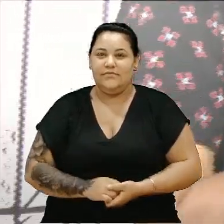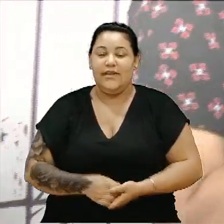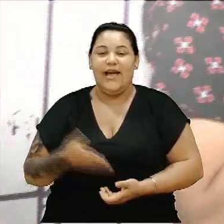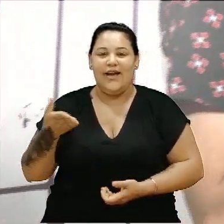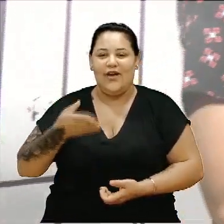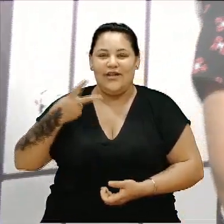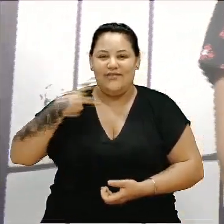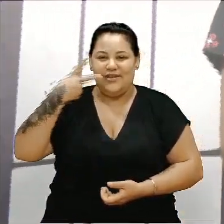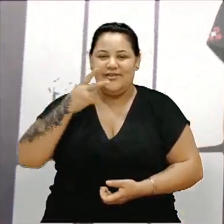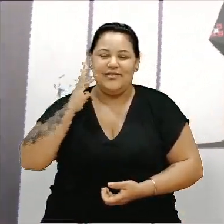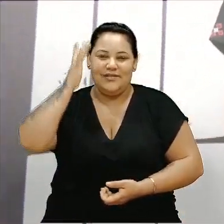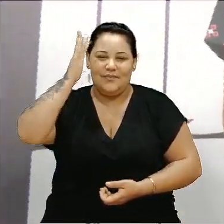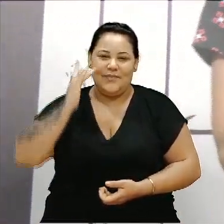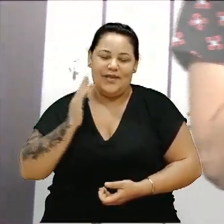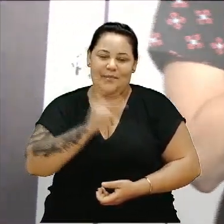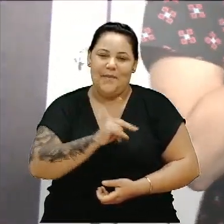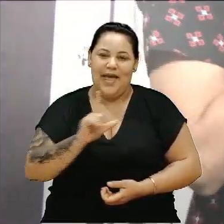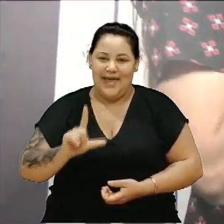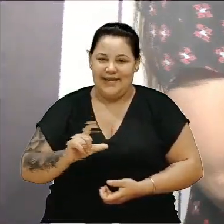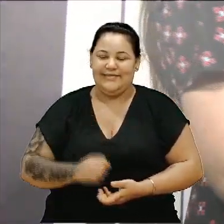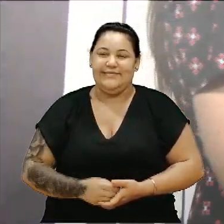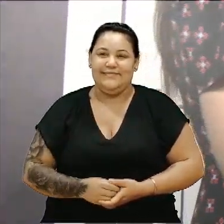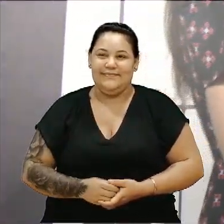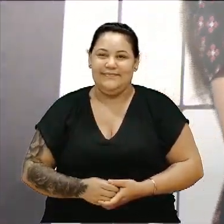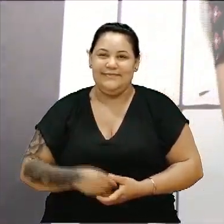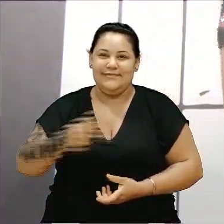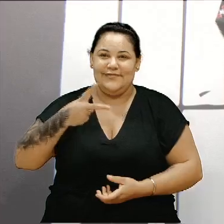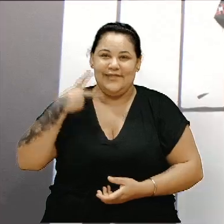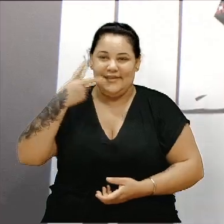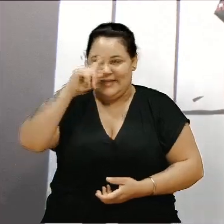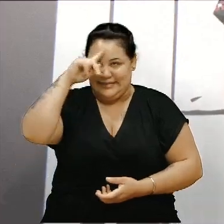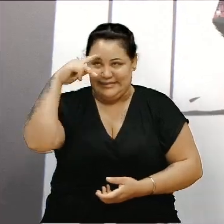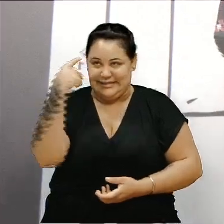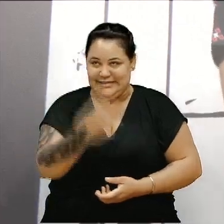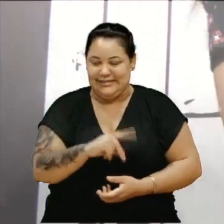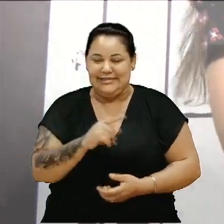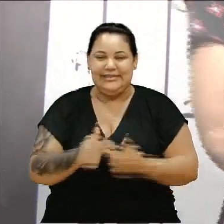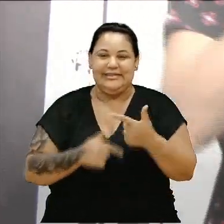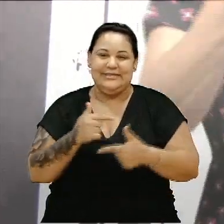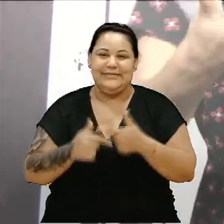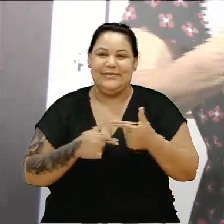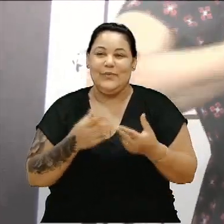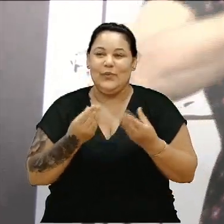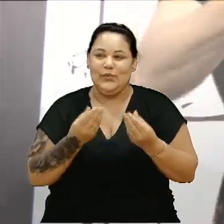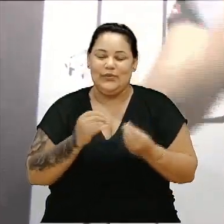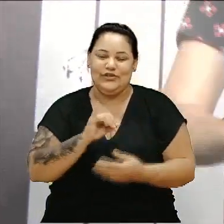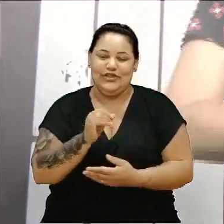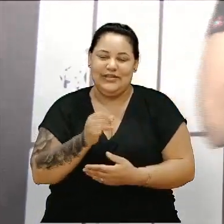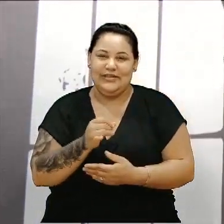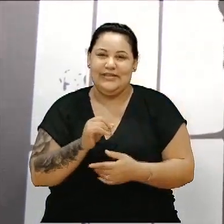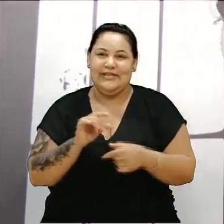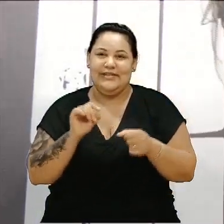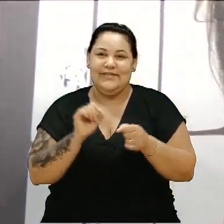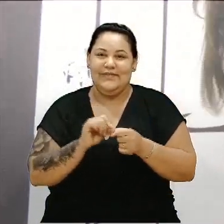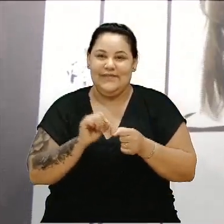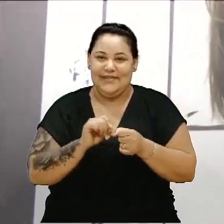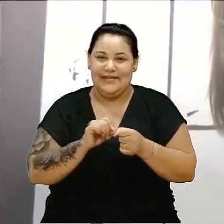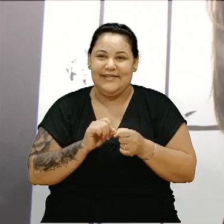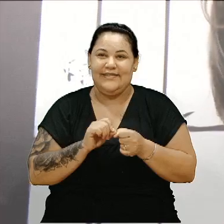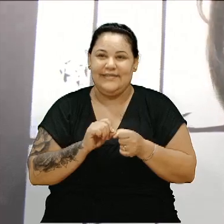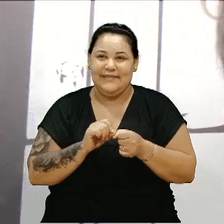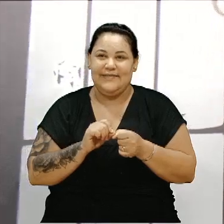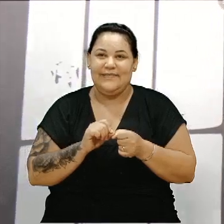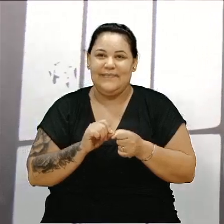Mello, do PL, vereadora que trabalhou muito em janeiro, fez esse destaque aí, todos os vereadores trabalham muito, claro, mas a